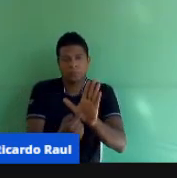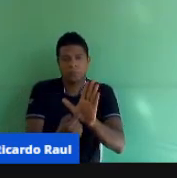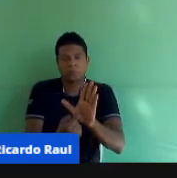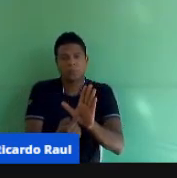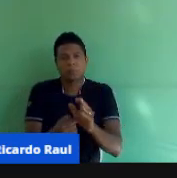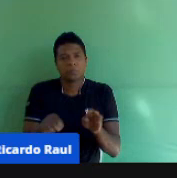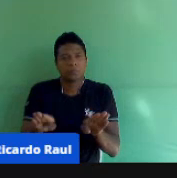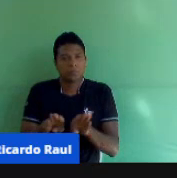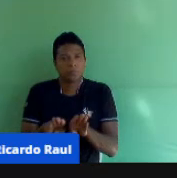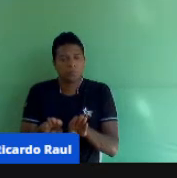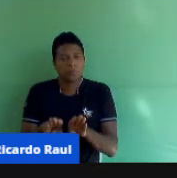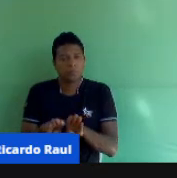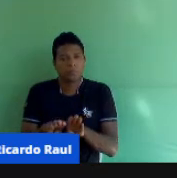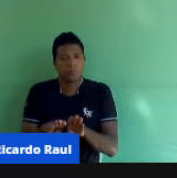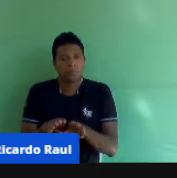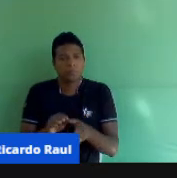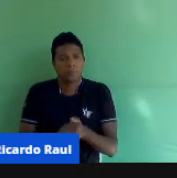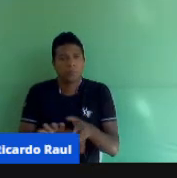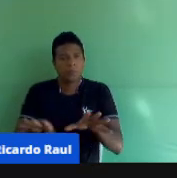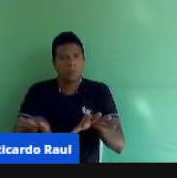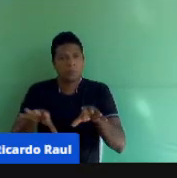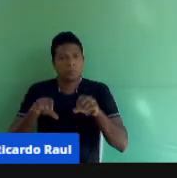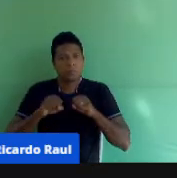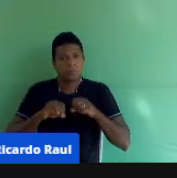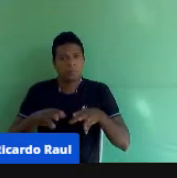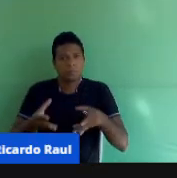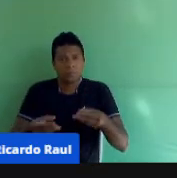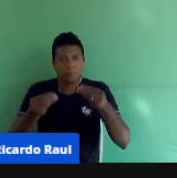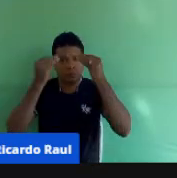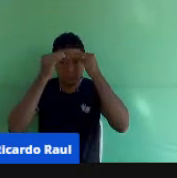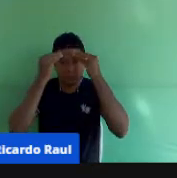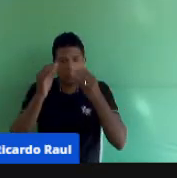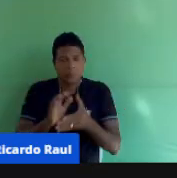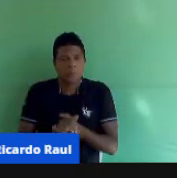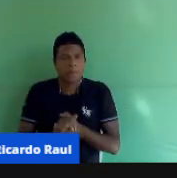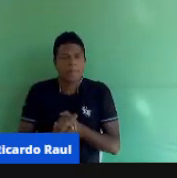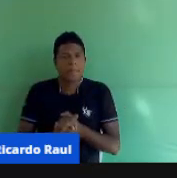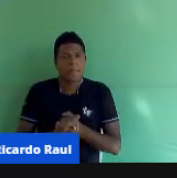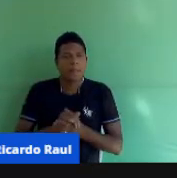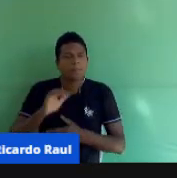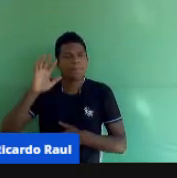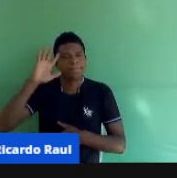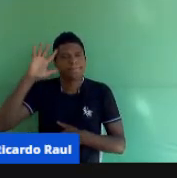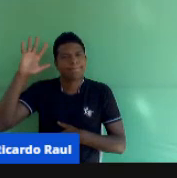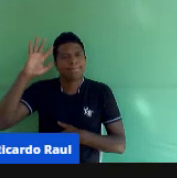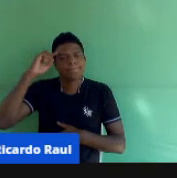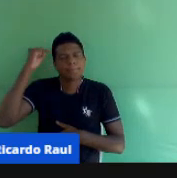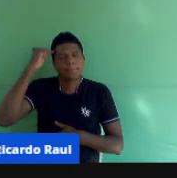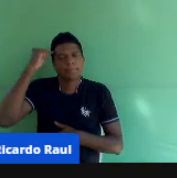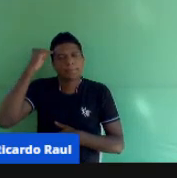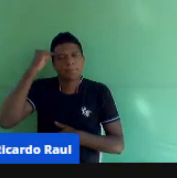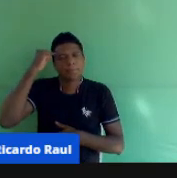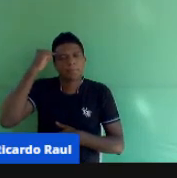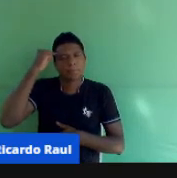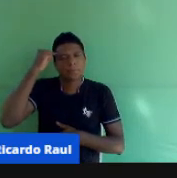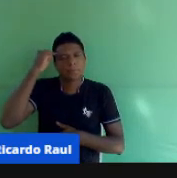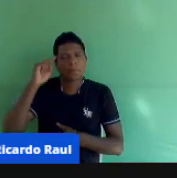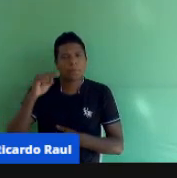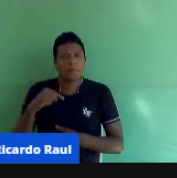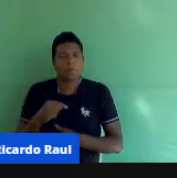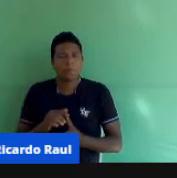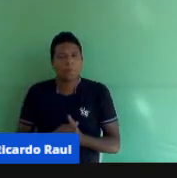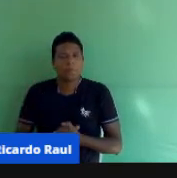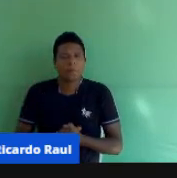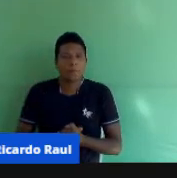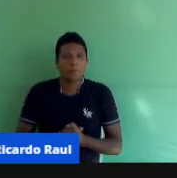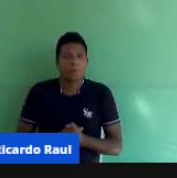também está enriquecendo, a gente está fazendo um exercício, sobretudo reflexivo, em cima dos nossos documentos base, em